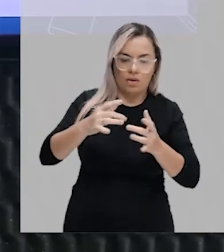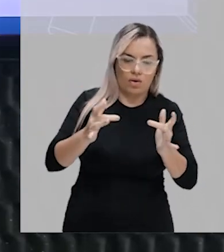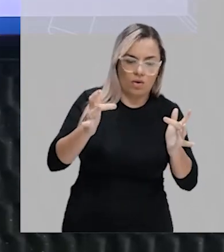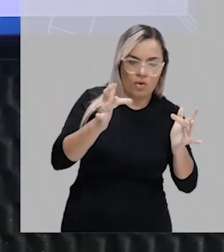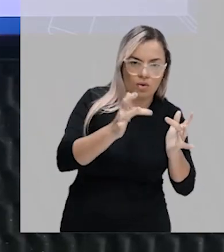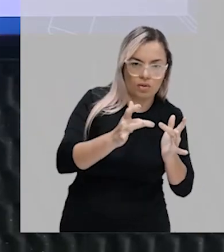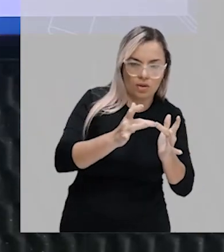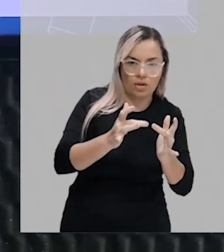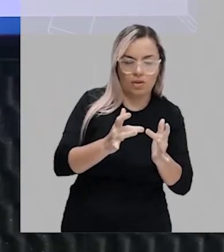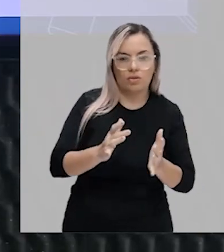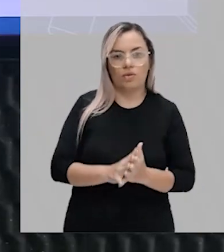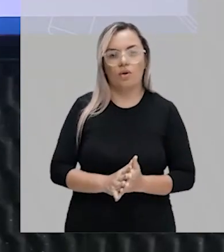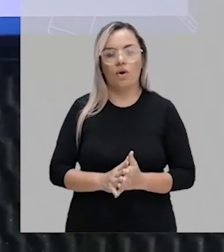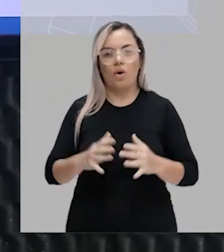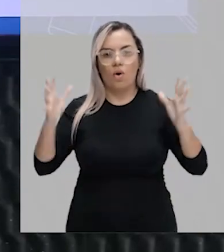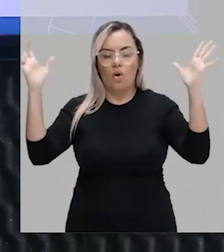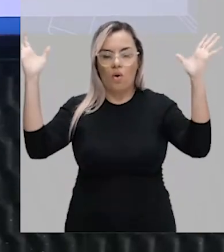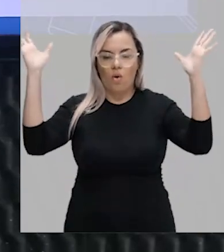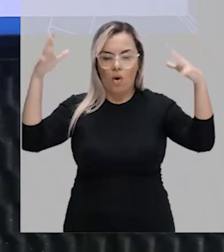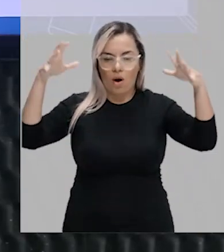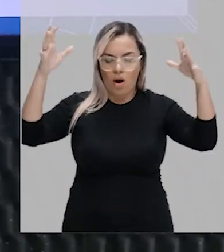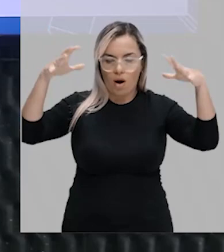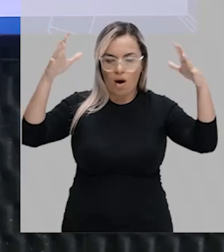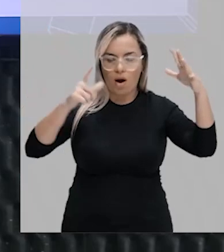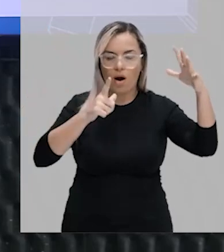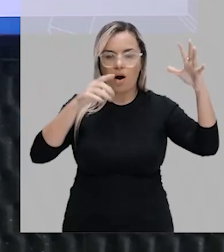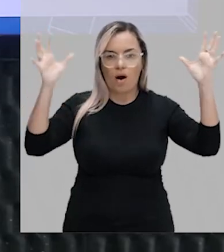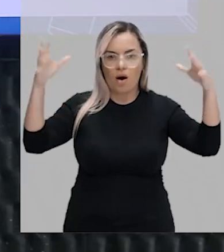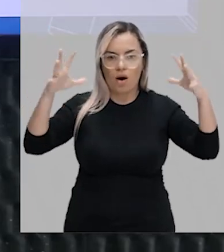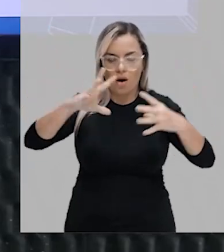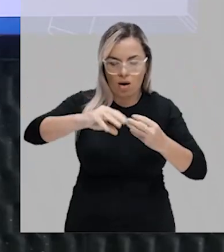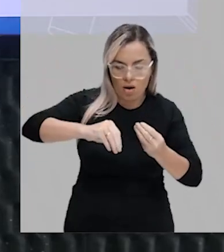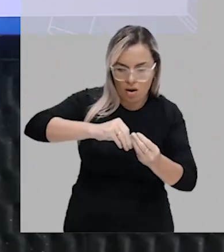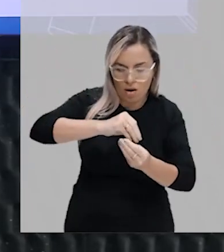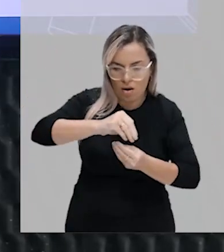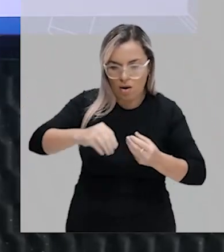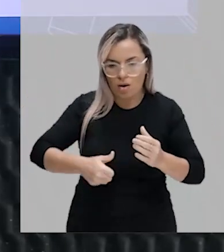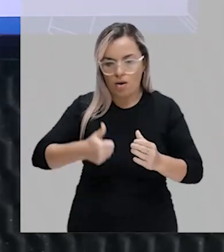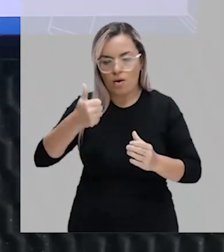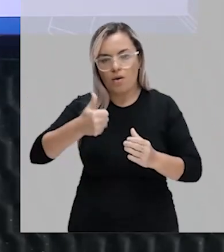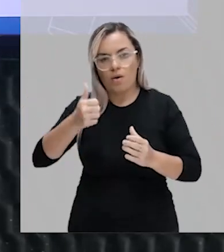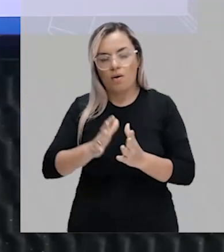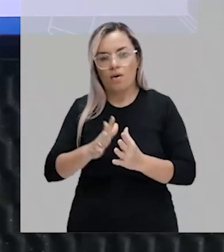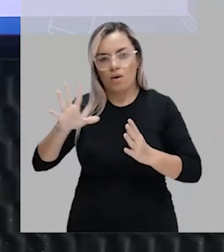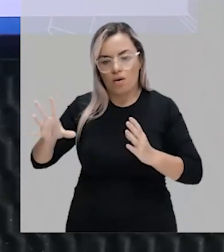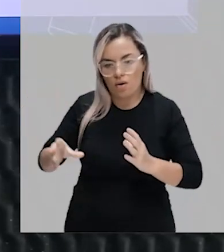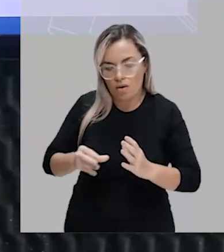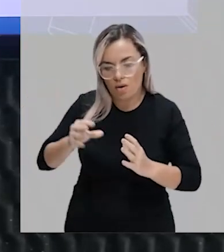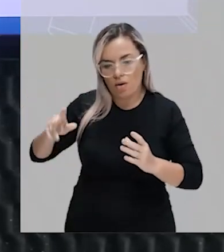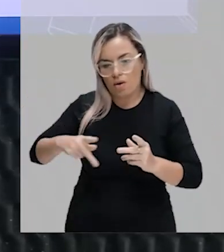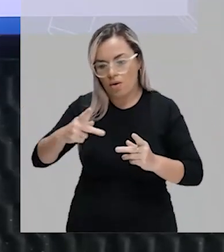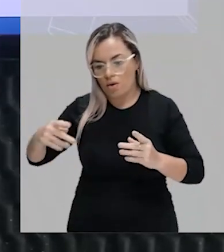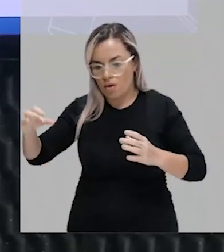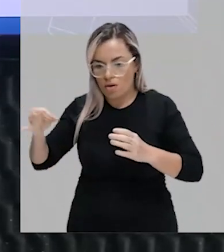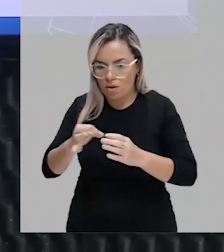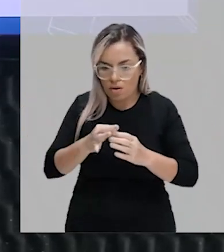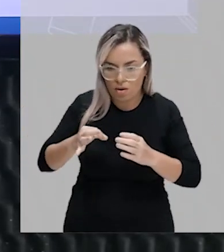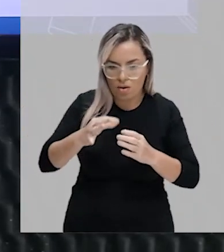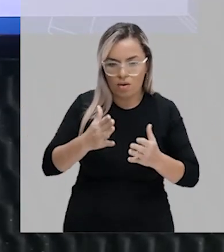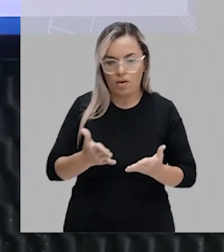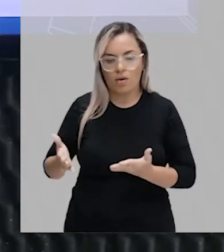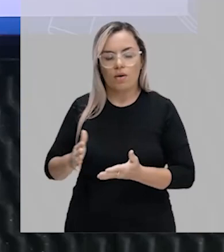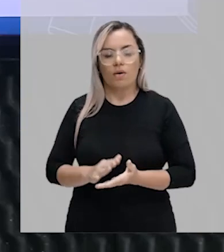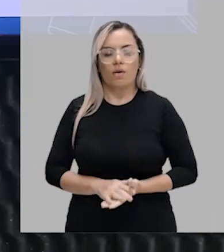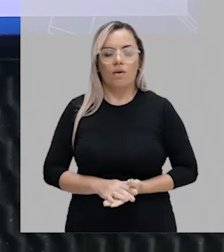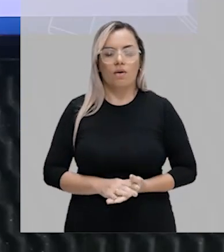chuva e aí teriam formado os primeiros aglomerados proteicos, tá? Que são sistemas isolados. E a letra